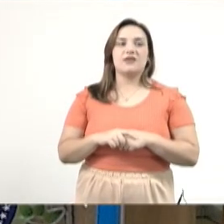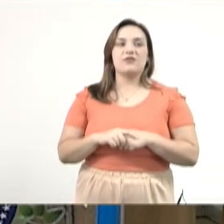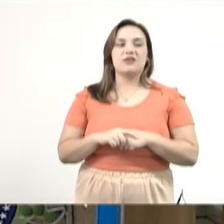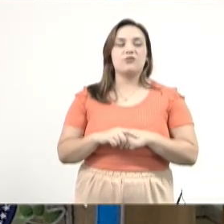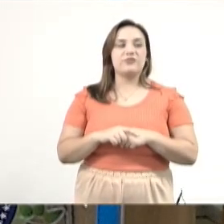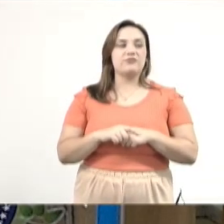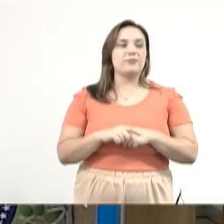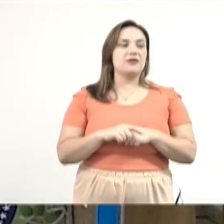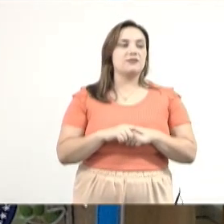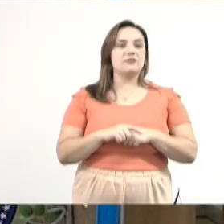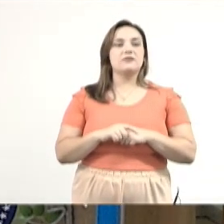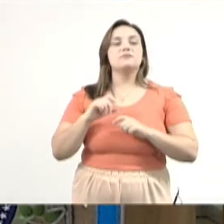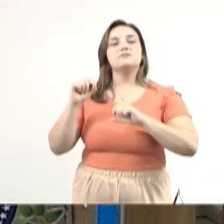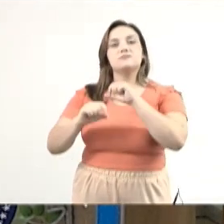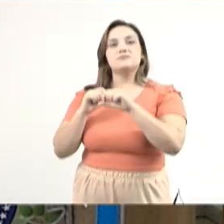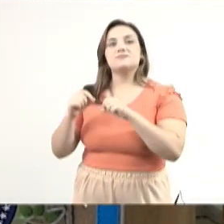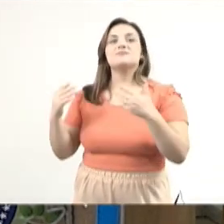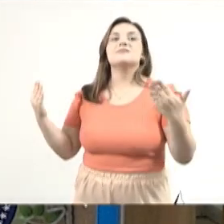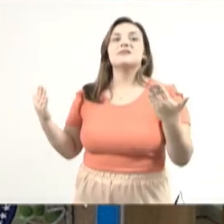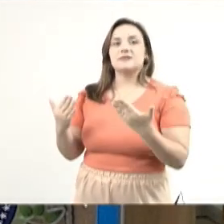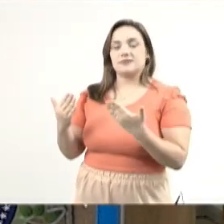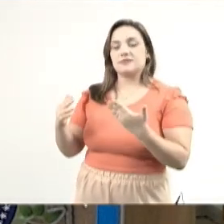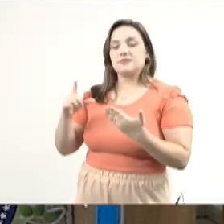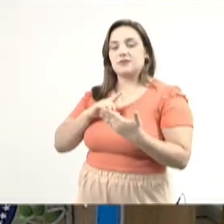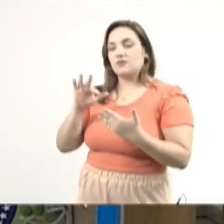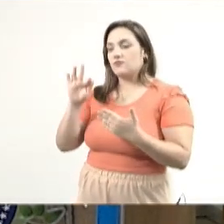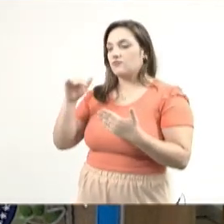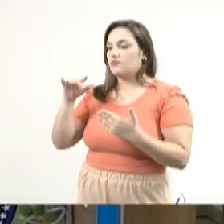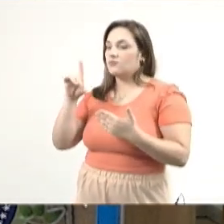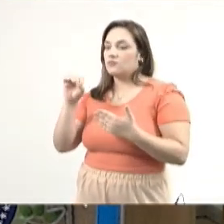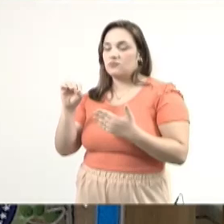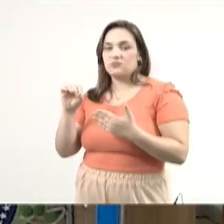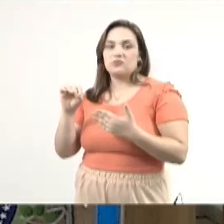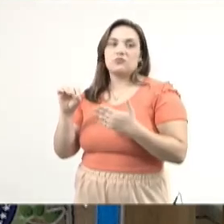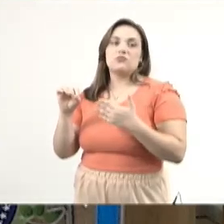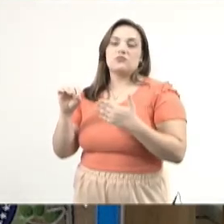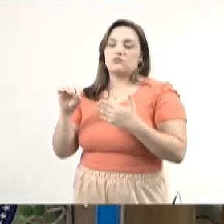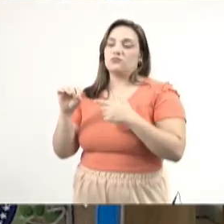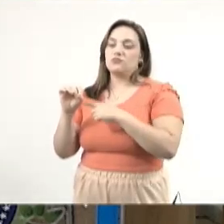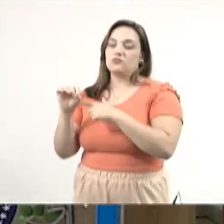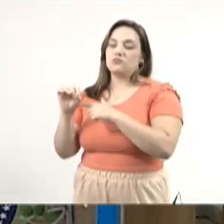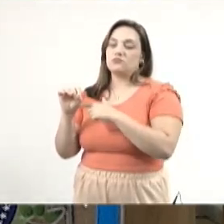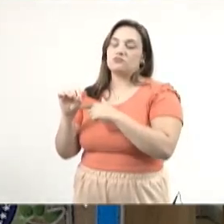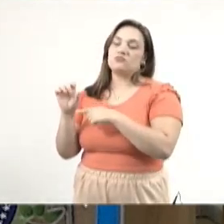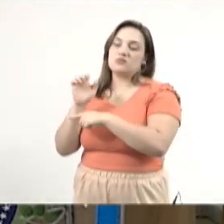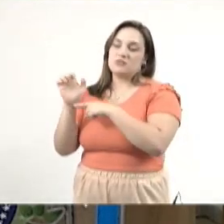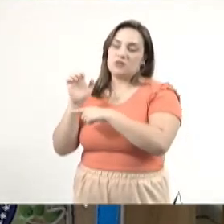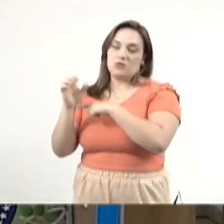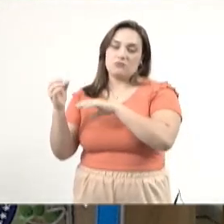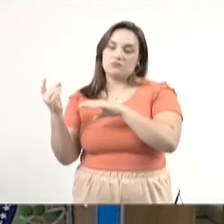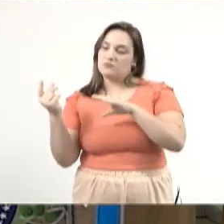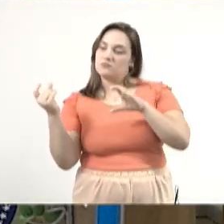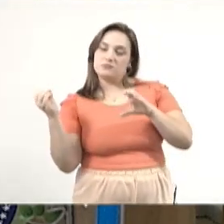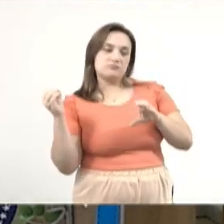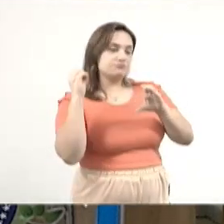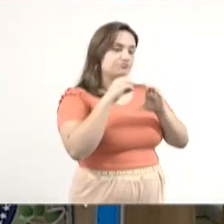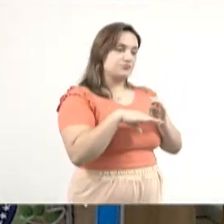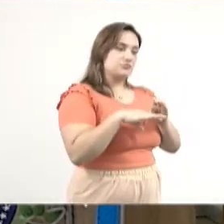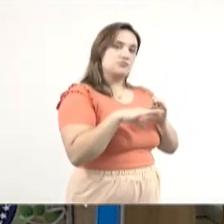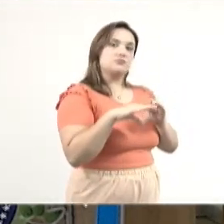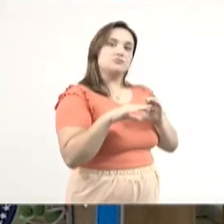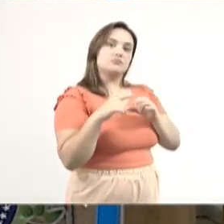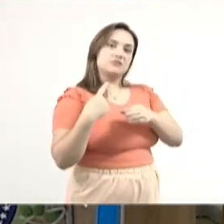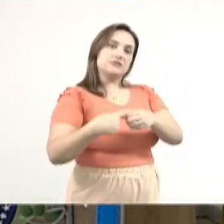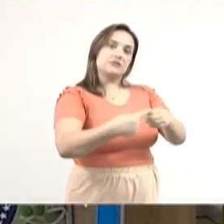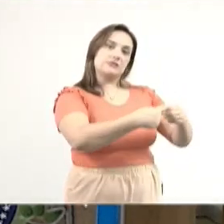menos 60% dessas emendas. Do Fundo Estadual de Saúde para o Fundo Municipal de Saúde de determinado município.